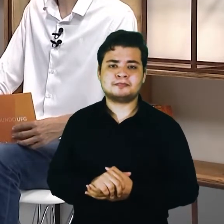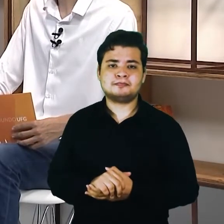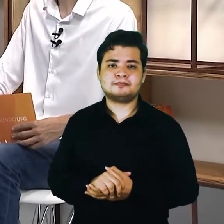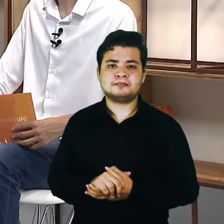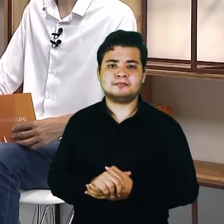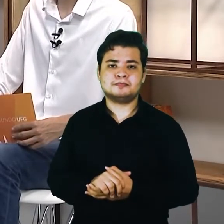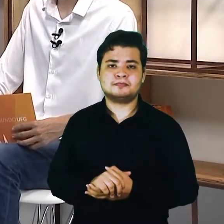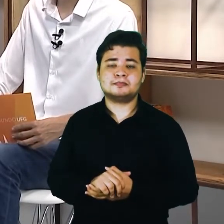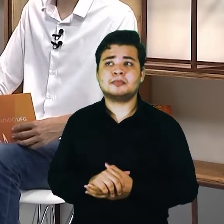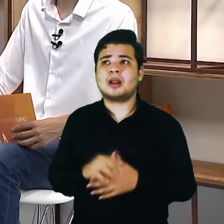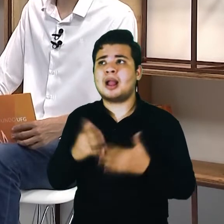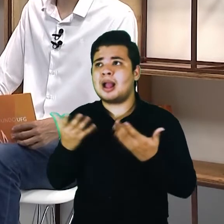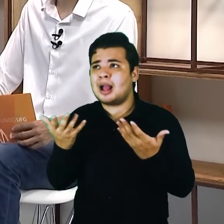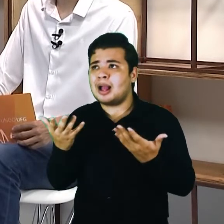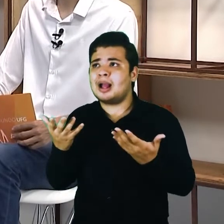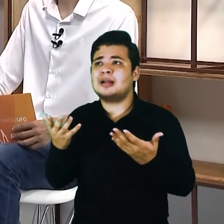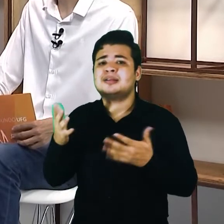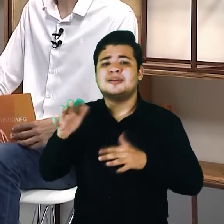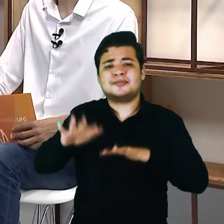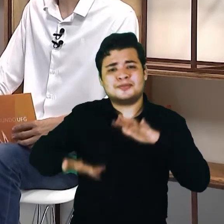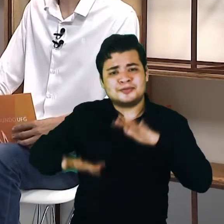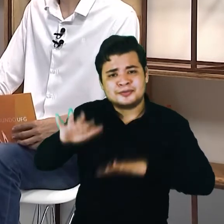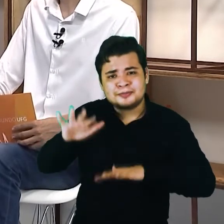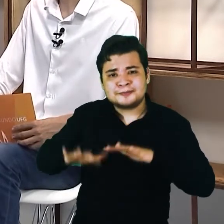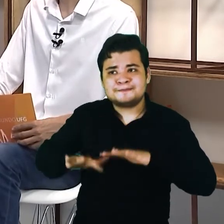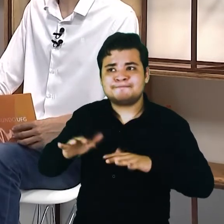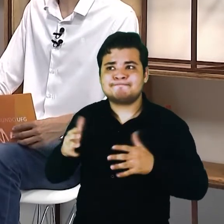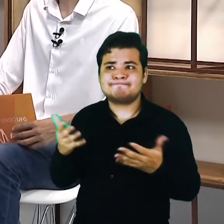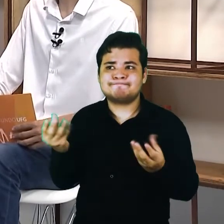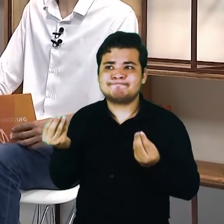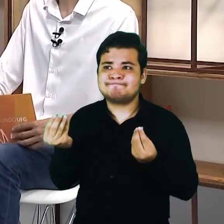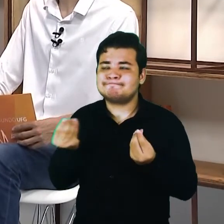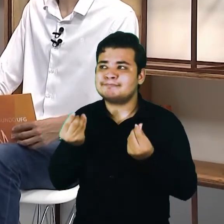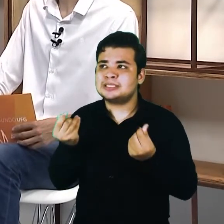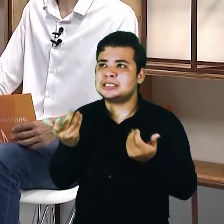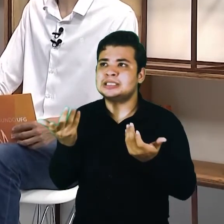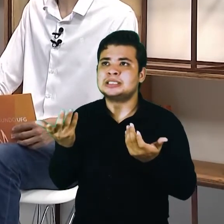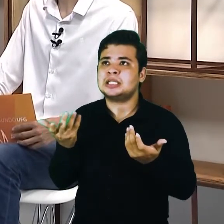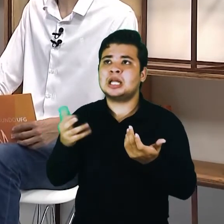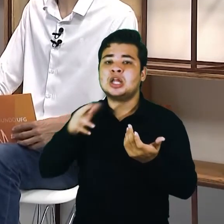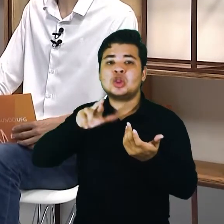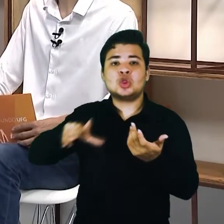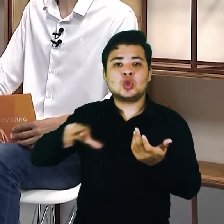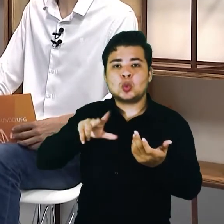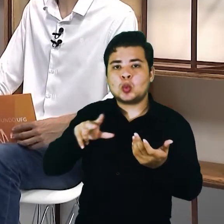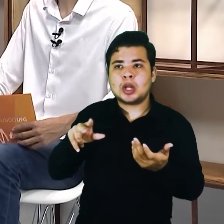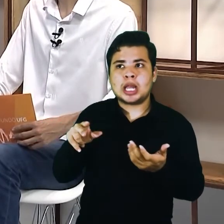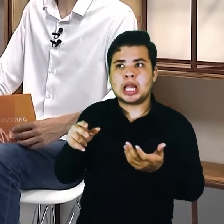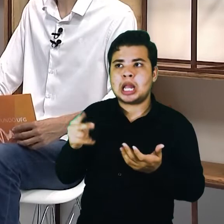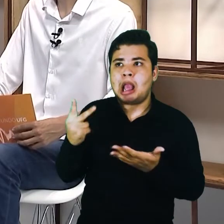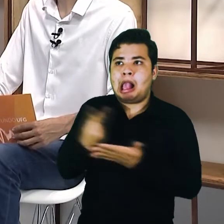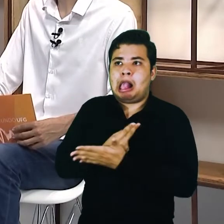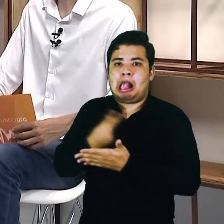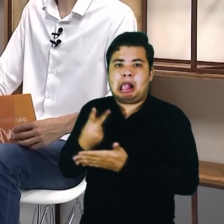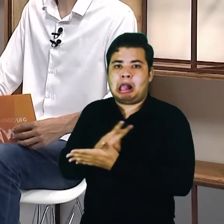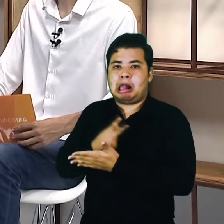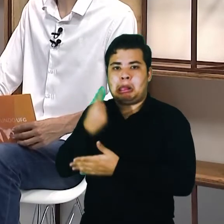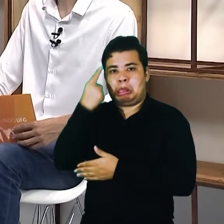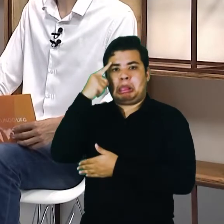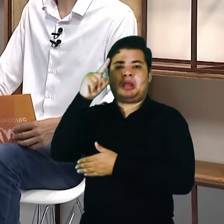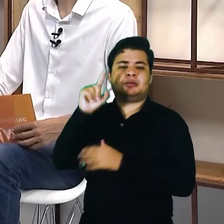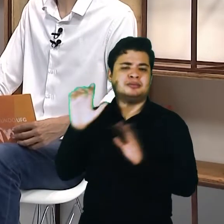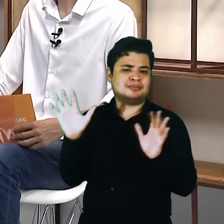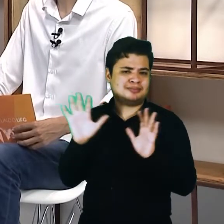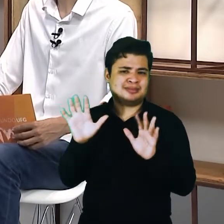pessoas, às vezes não é nem questão de, vamos supor, desonestidade, né? Mas elas